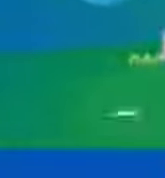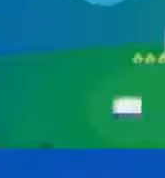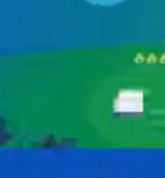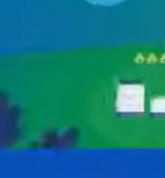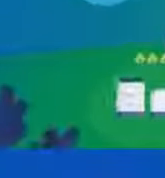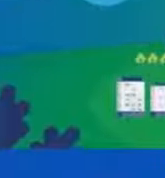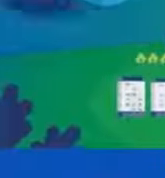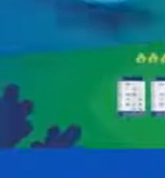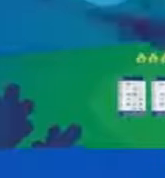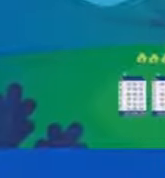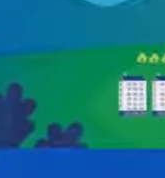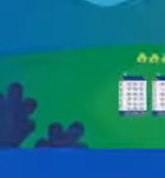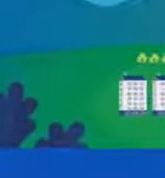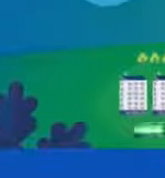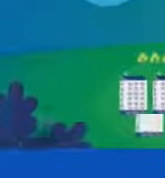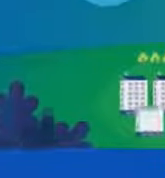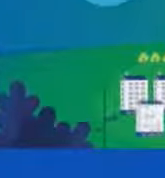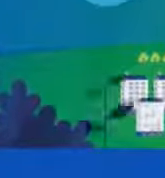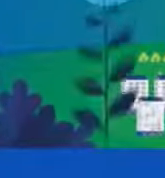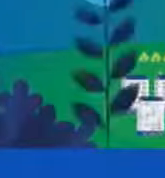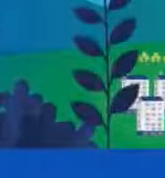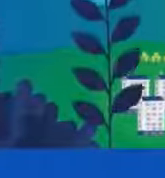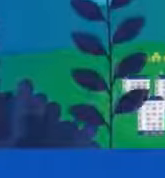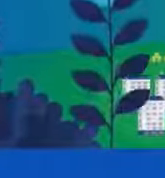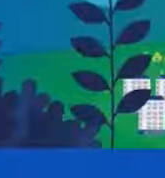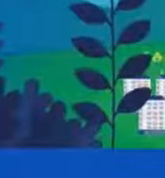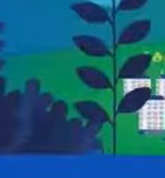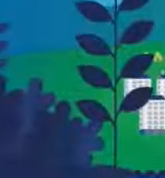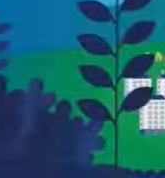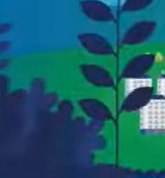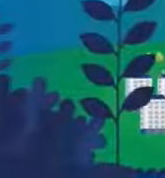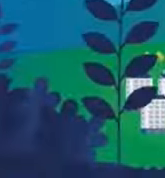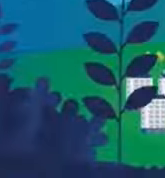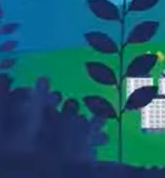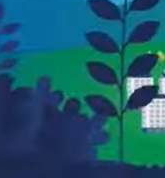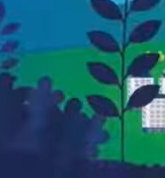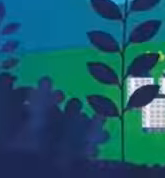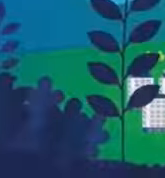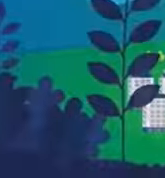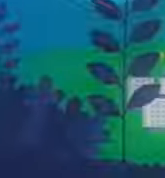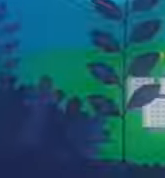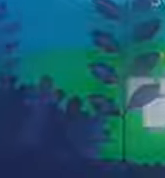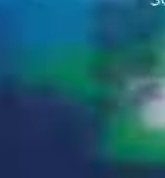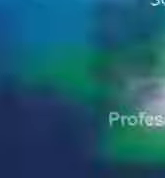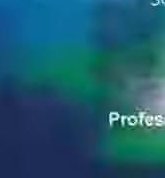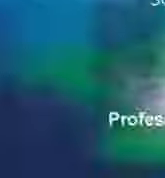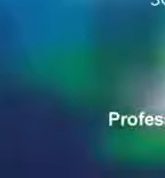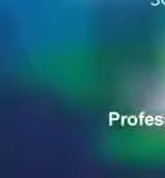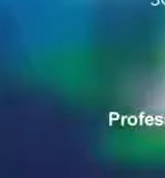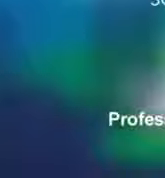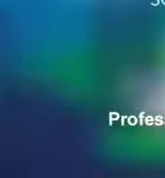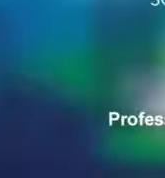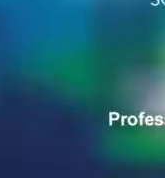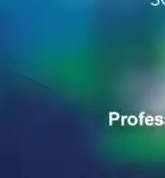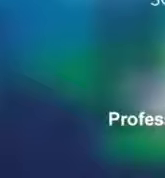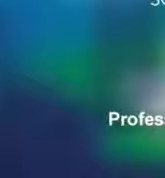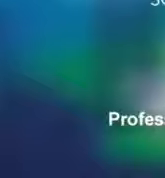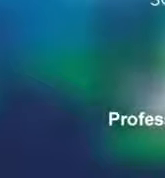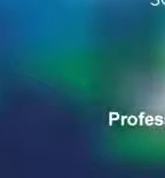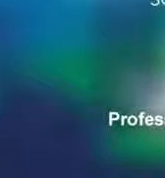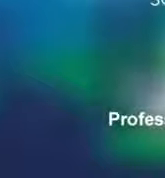você também estará ajudando no desenvolvimento sustentável do planeta. GMG Solar. Soluções em energia